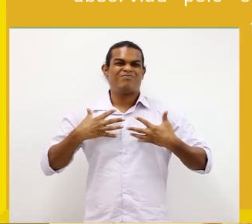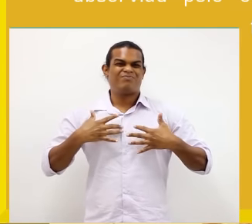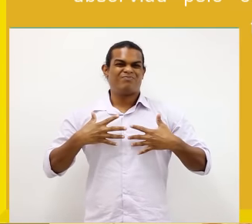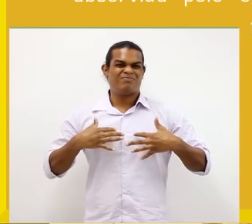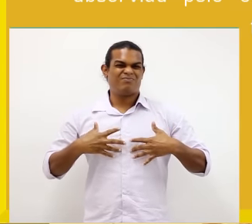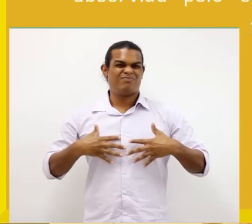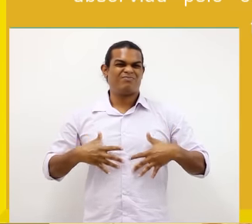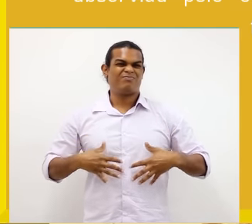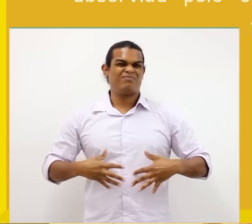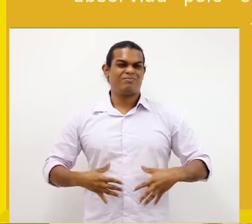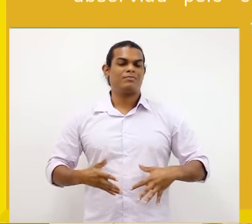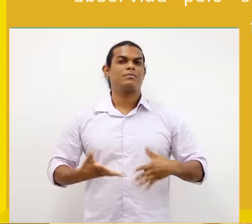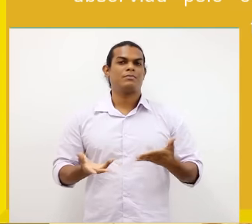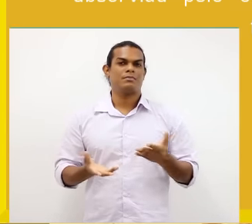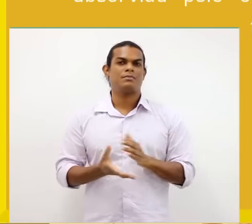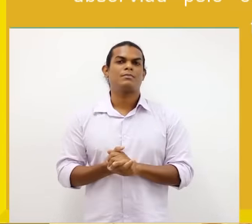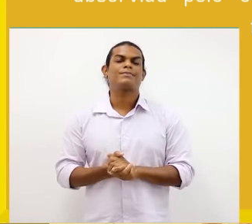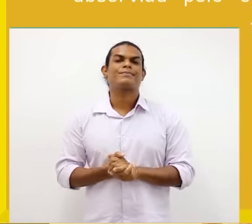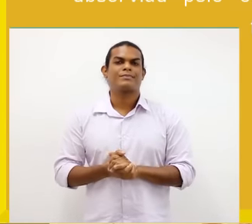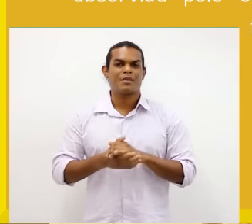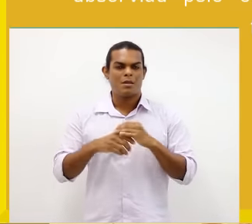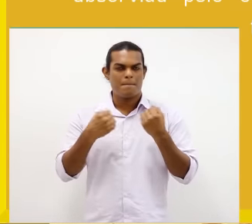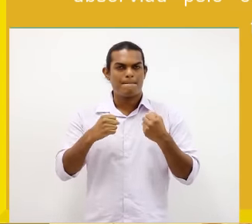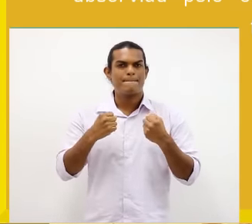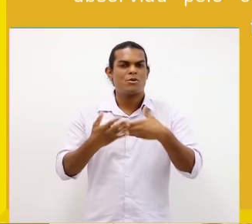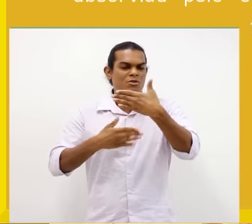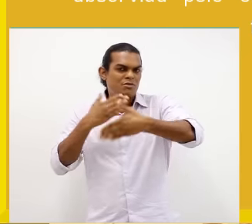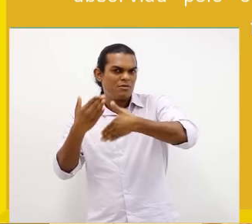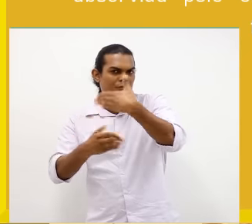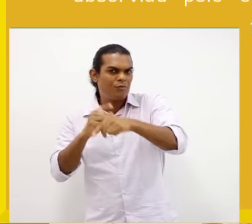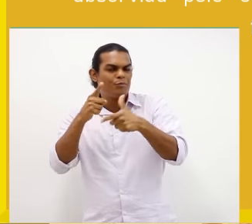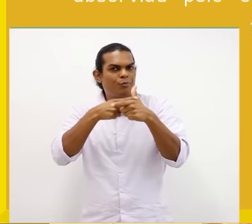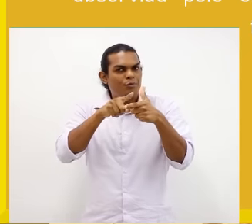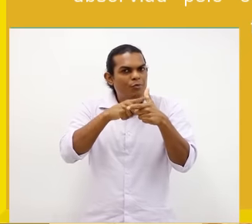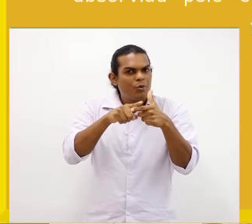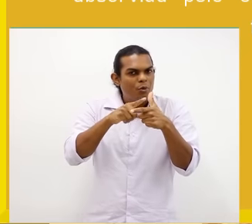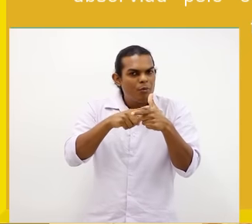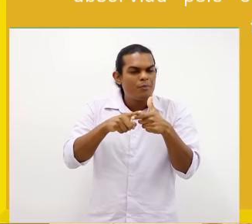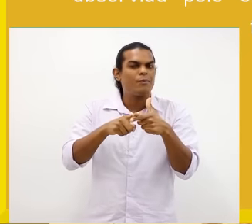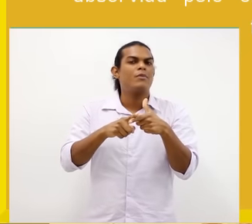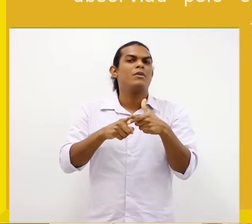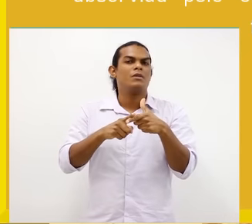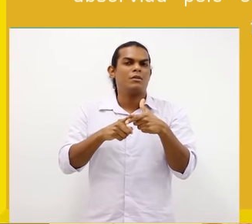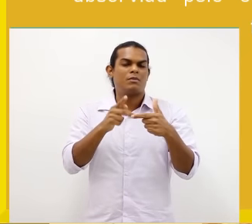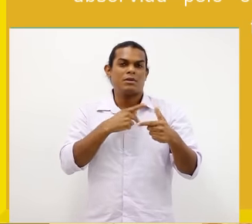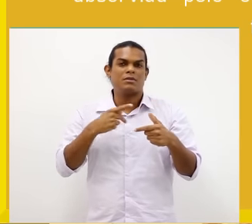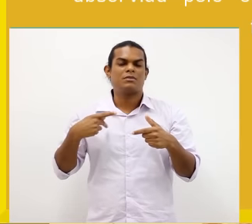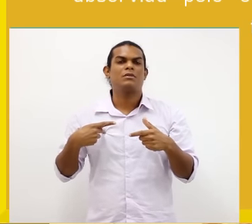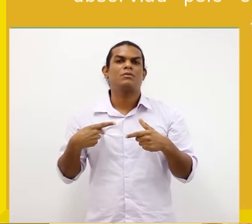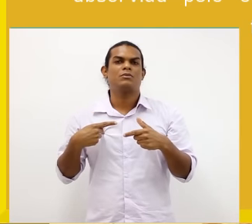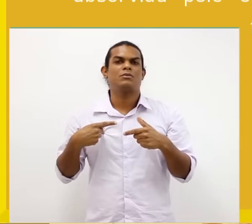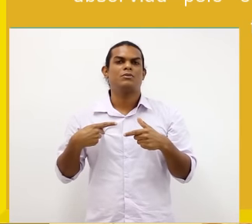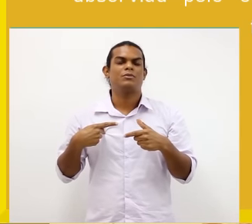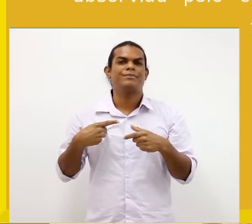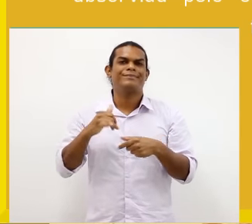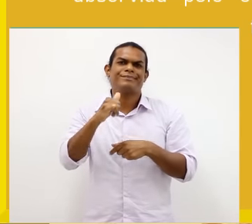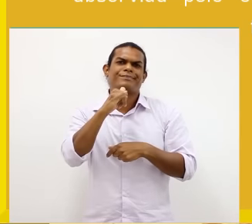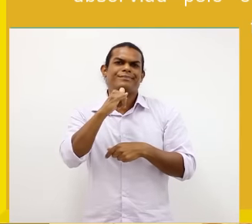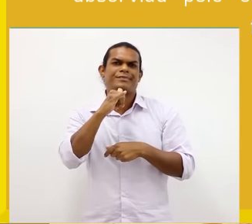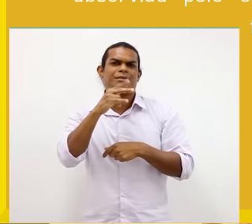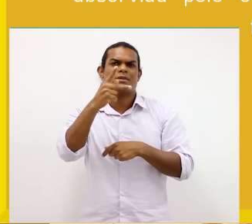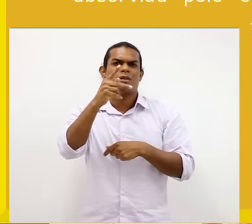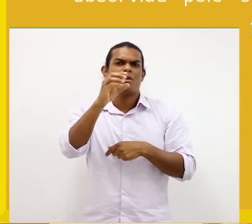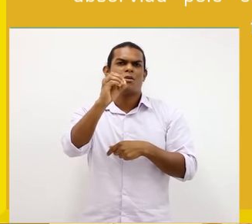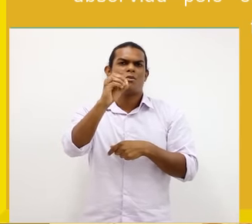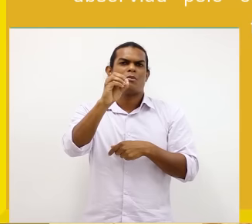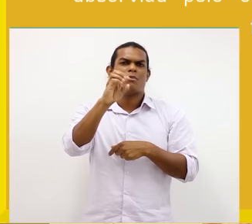tóxicas e dano à saúde. Nós vamos encontrar exemplos desses agentes químicos: a poeira mineral, as poeiras